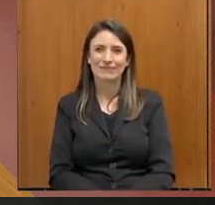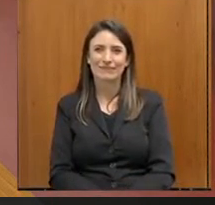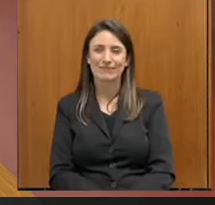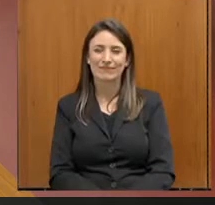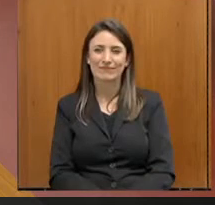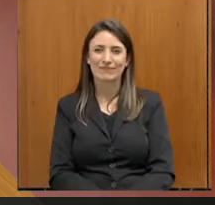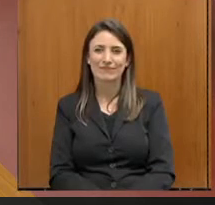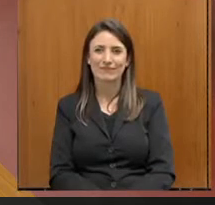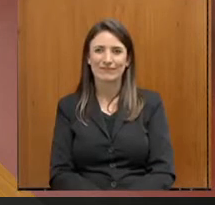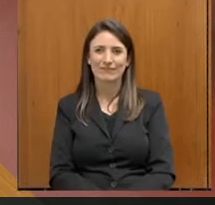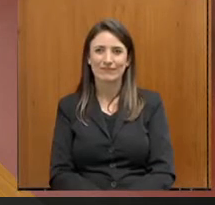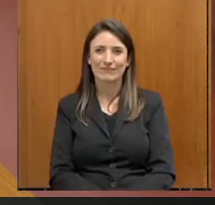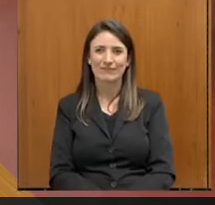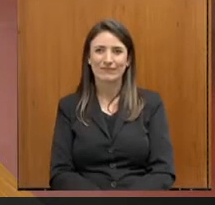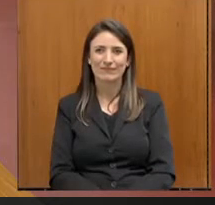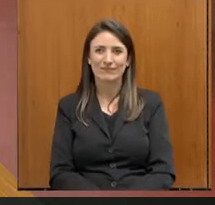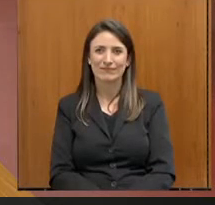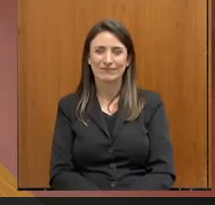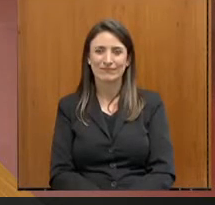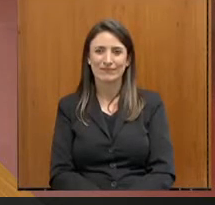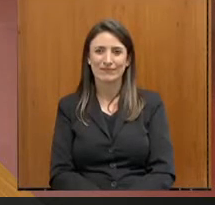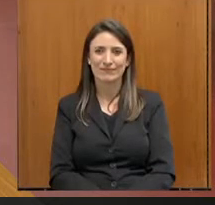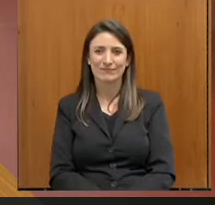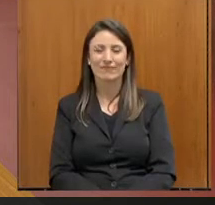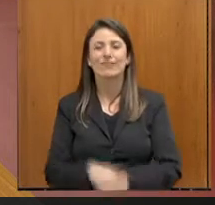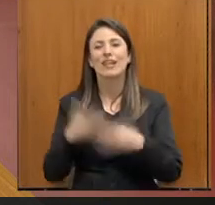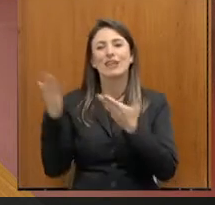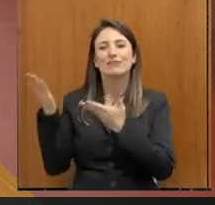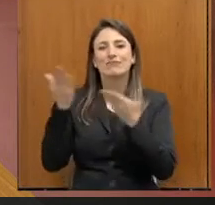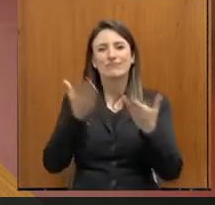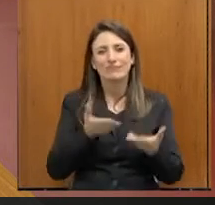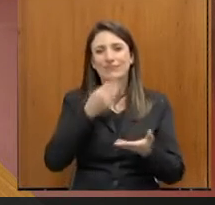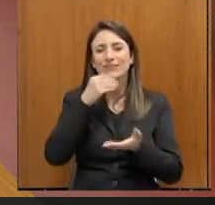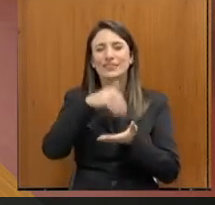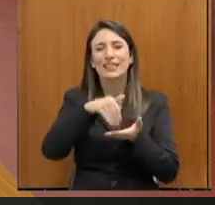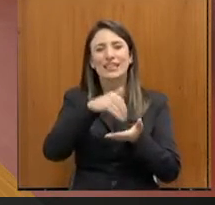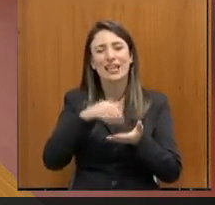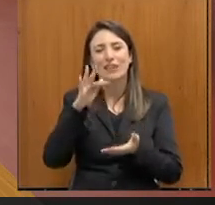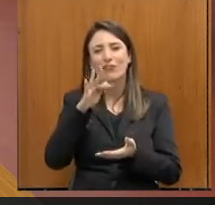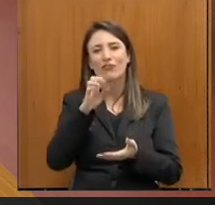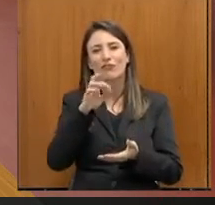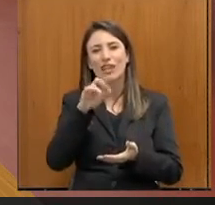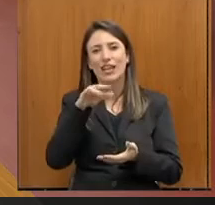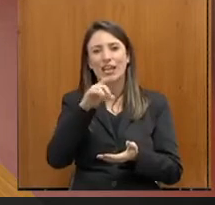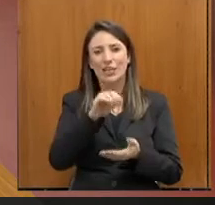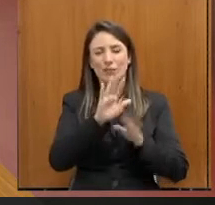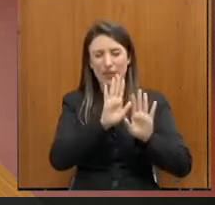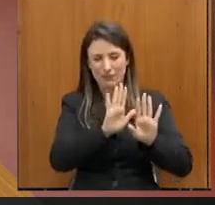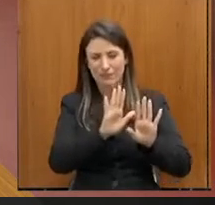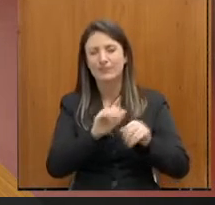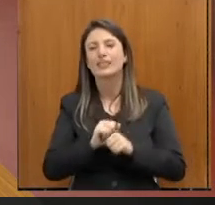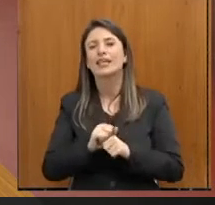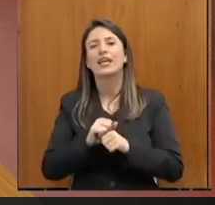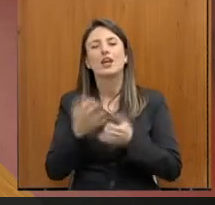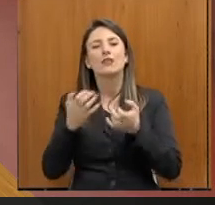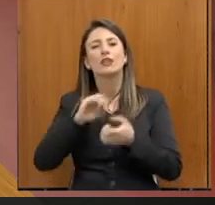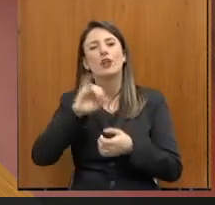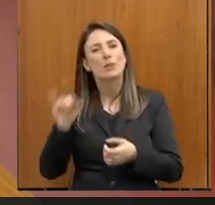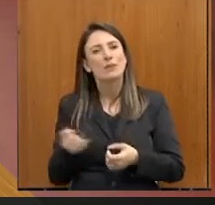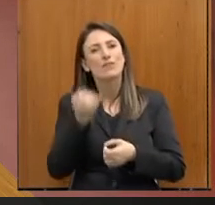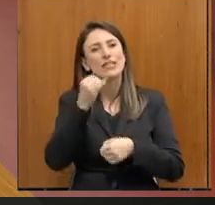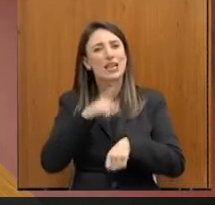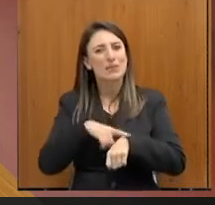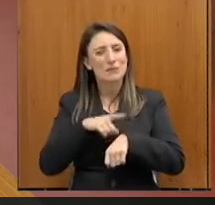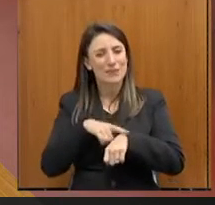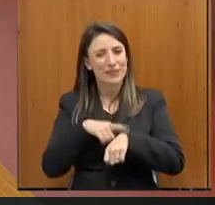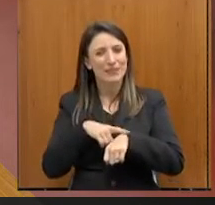Copa palavra secretário Fernando só só um minuto antes de conceder a palavra secretária aproveitar esse